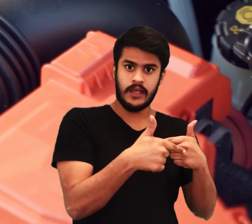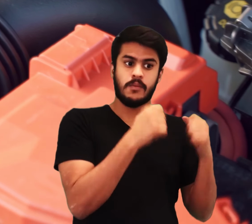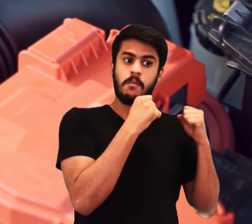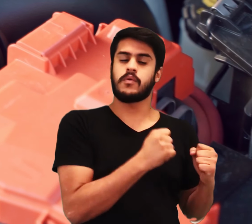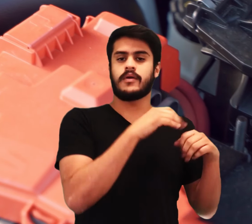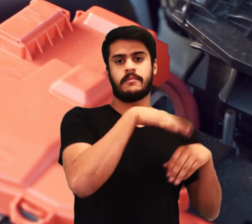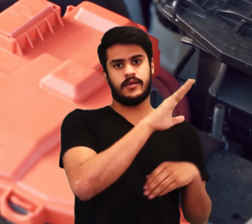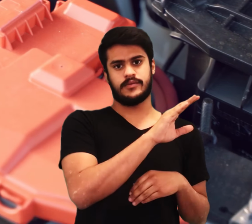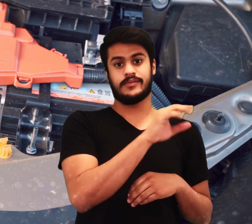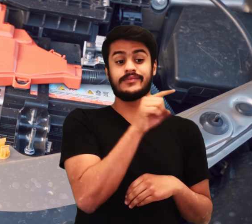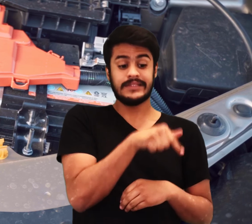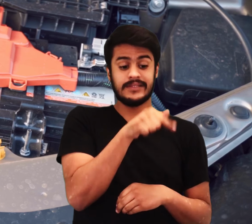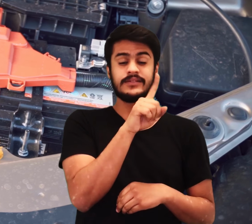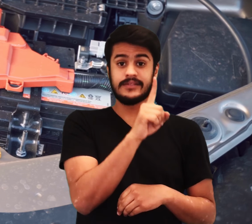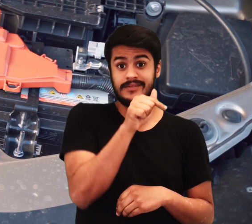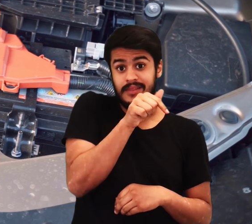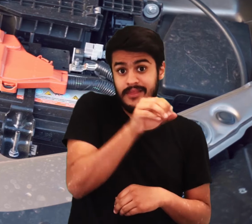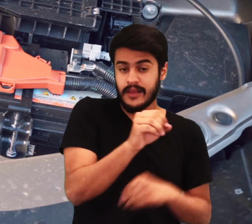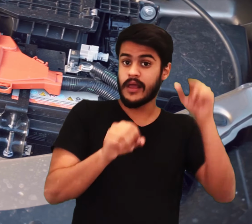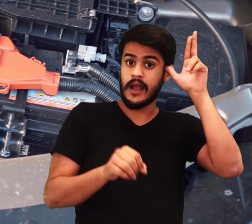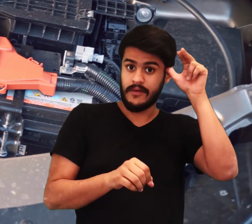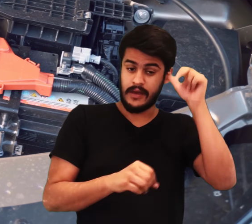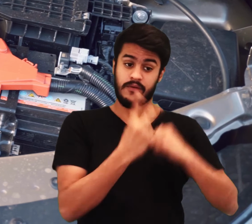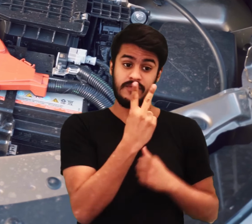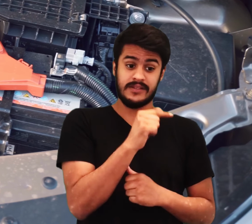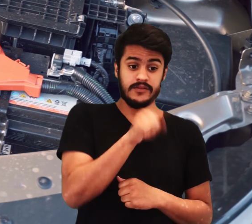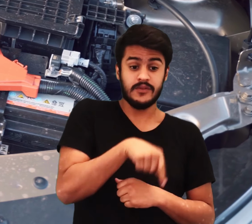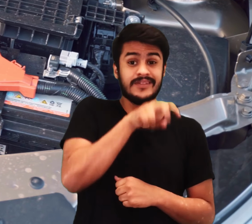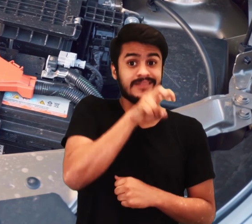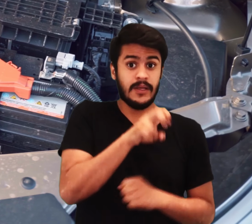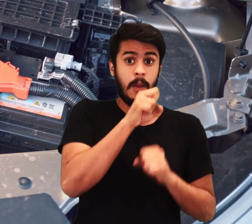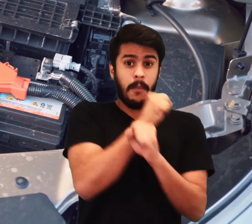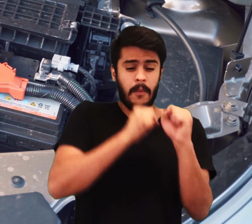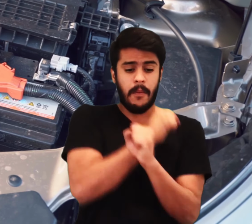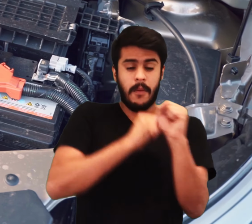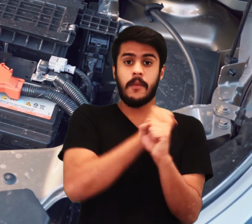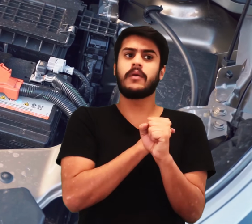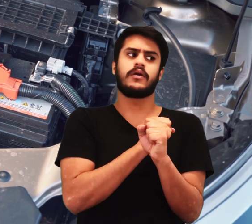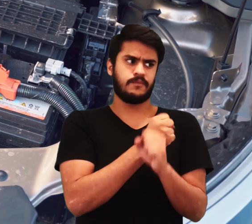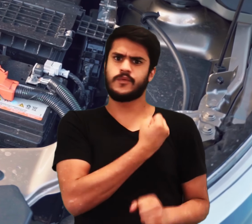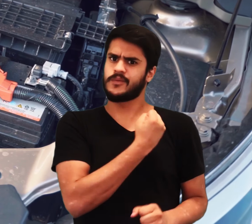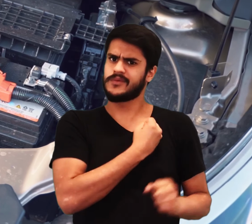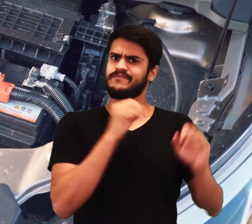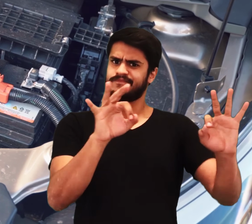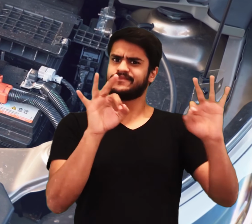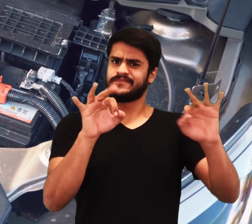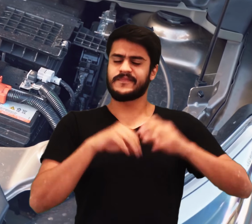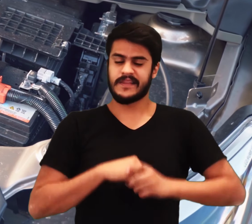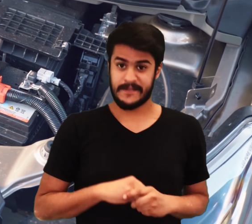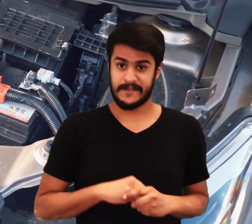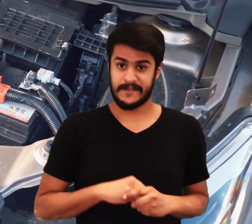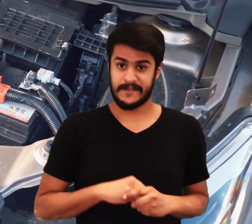um pouco mais potente, 170 cavalos e 27,5 GFM de torque, apenas 1.600 RPM. Excelentes números! Esse